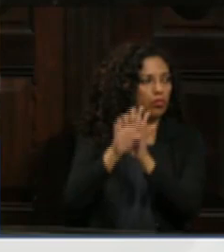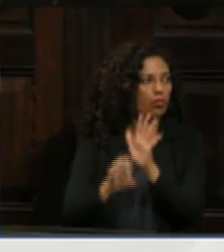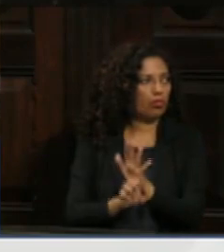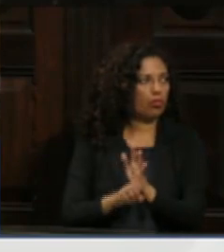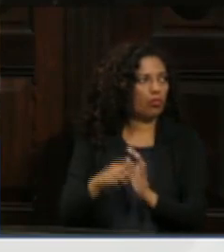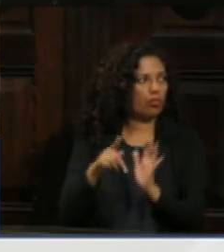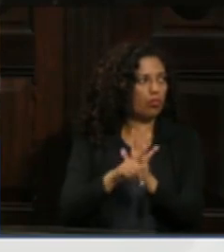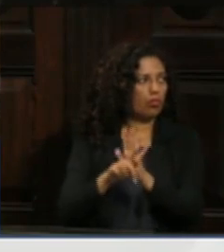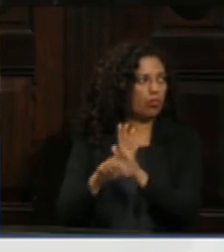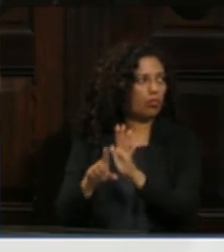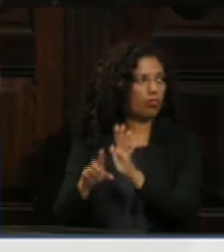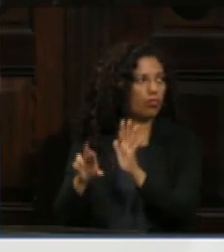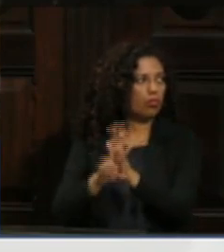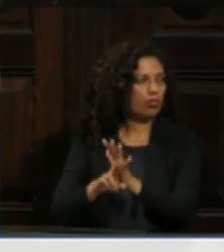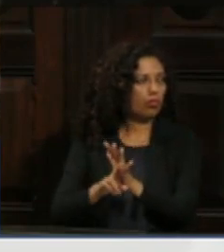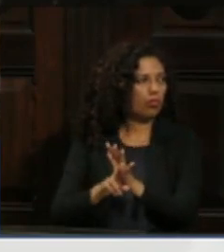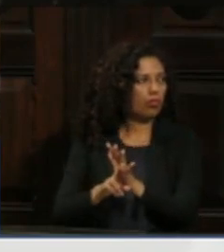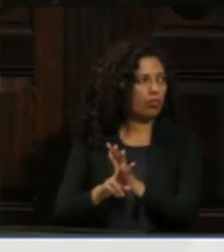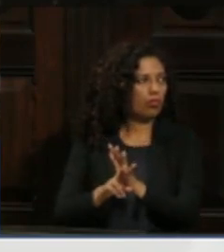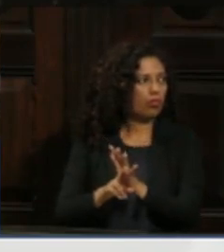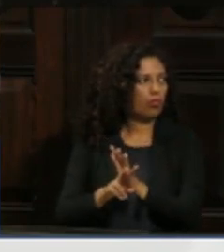2267-A/2013. Projeto de lei